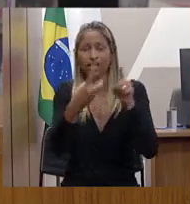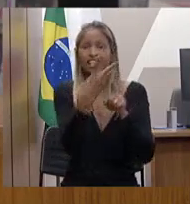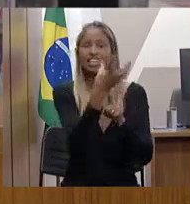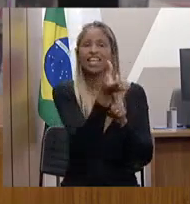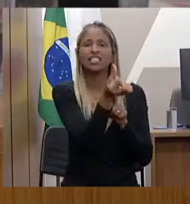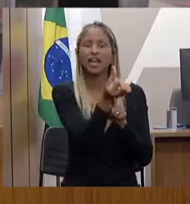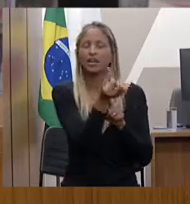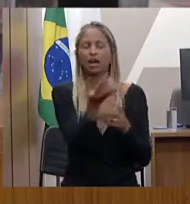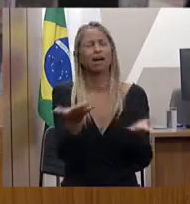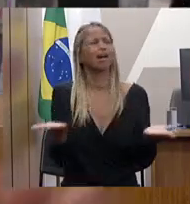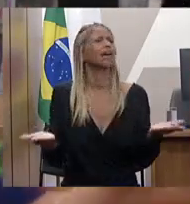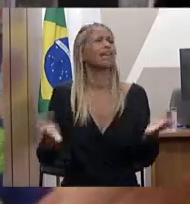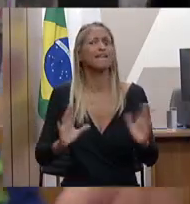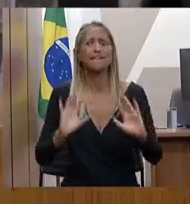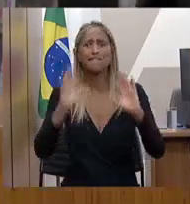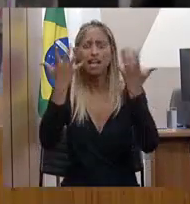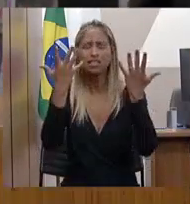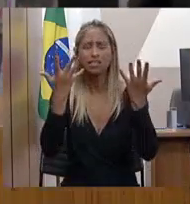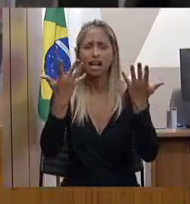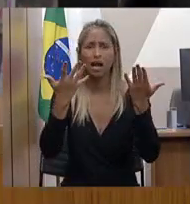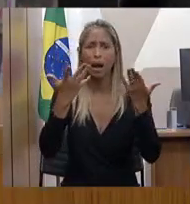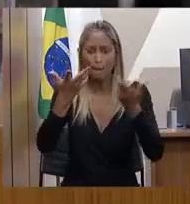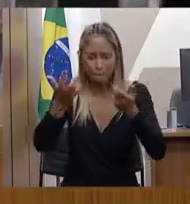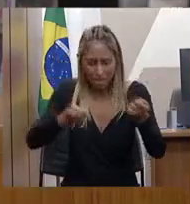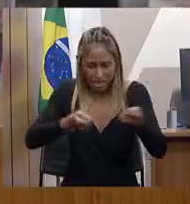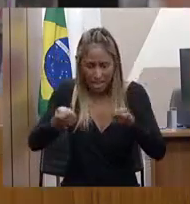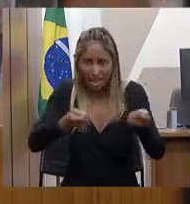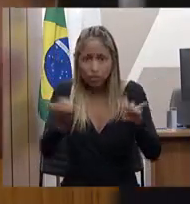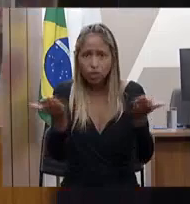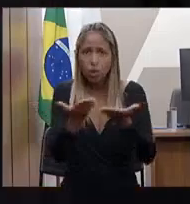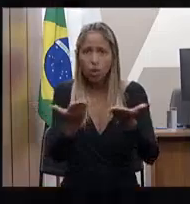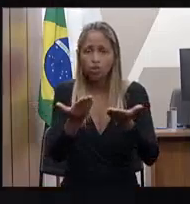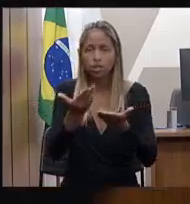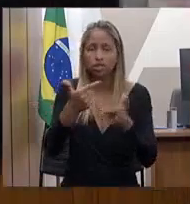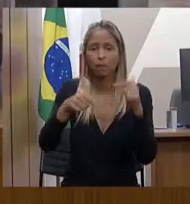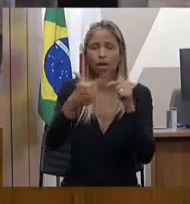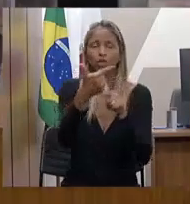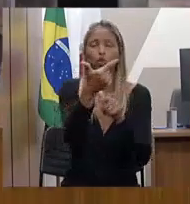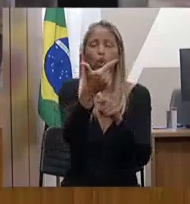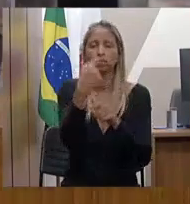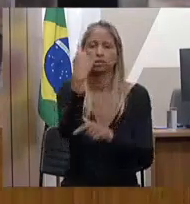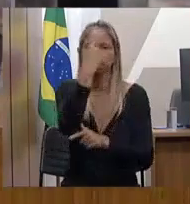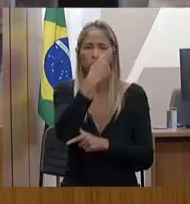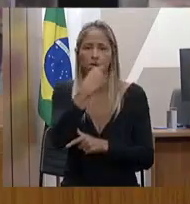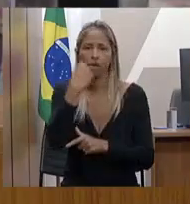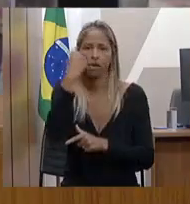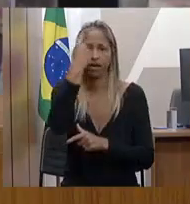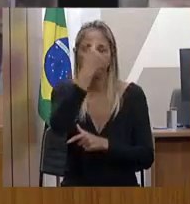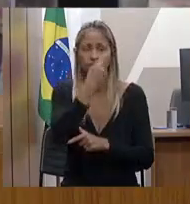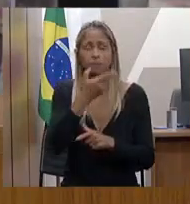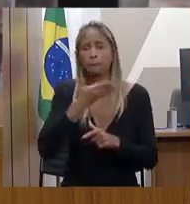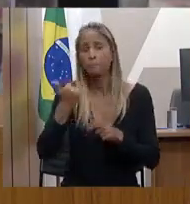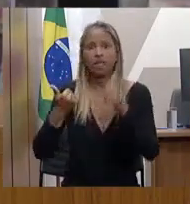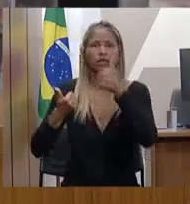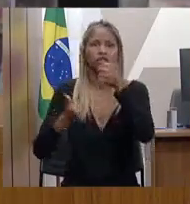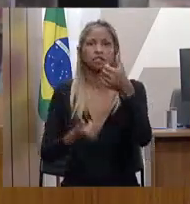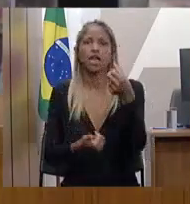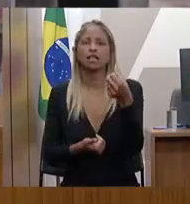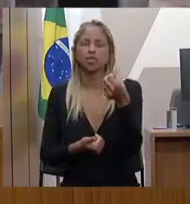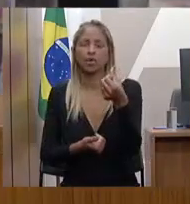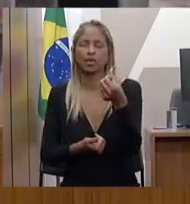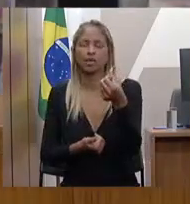Virou a festa gente as mineradoras todas no Brasil inteiro hoje trabalham 12 horas quando deveriam trabalhar seis